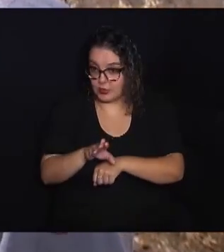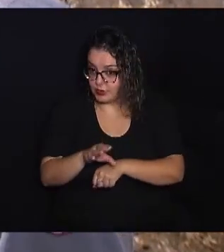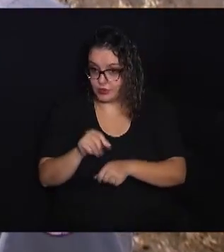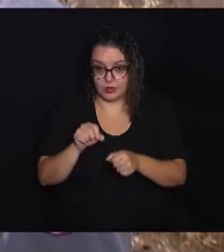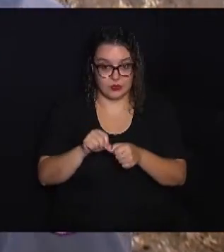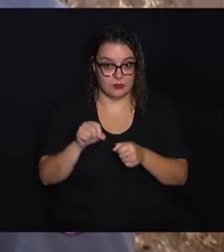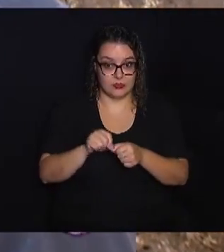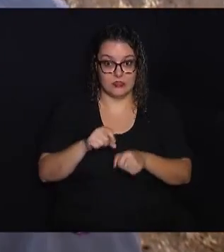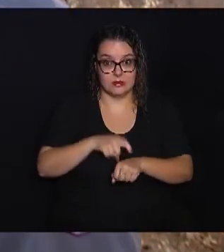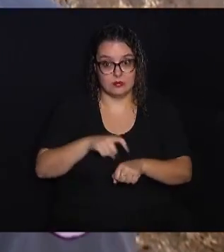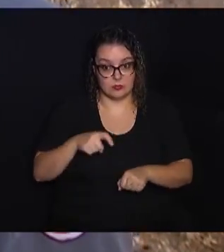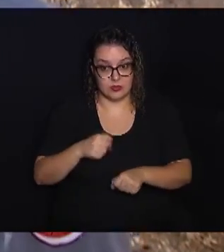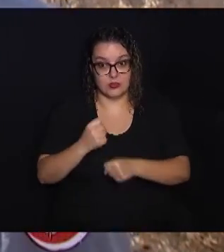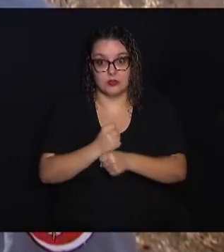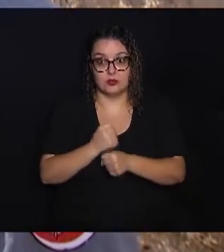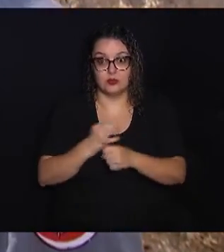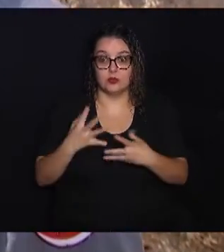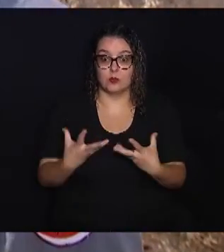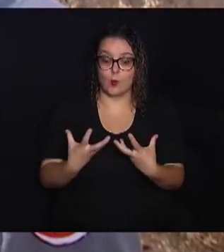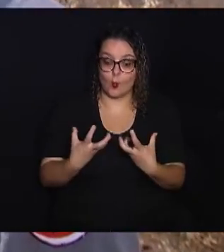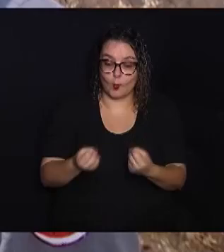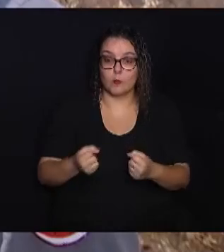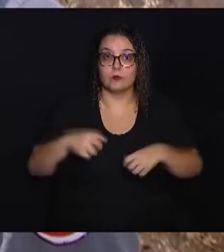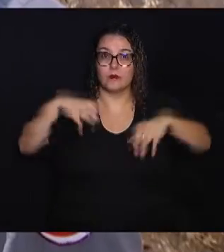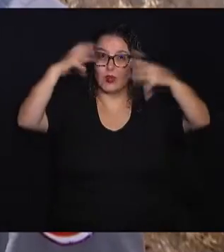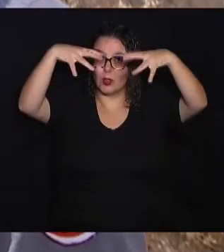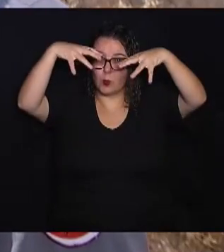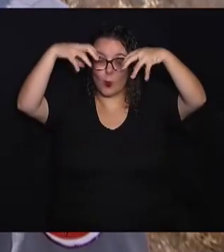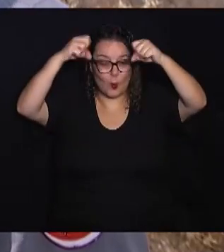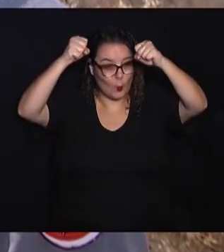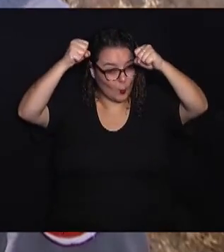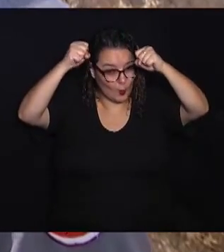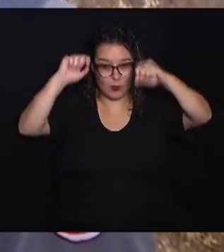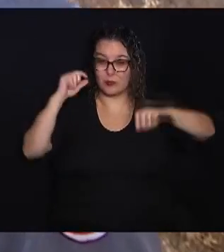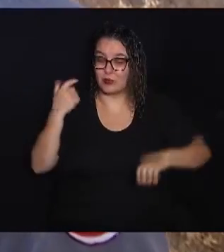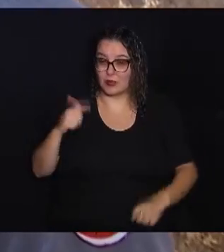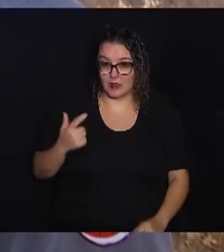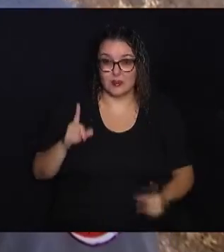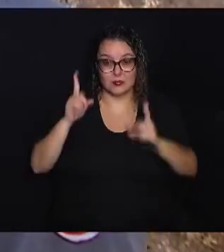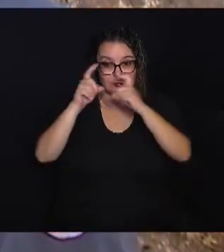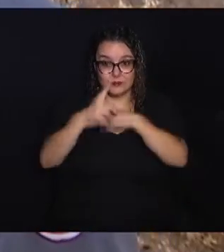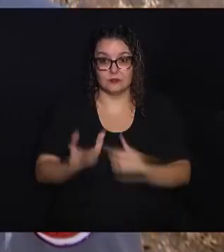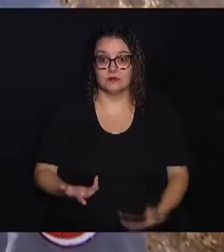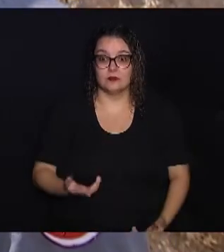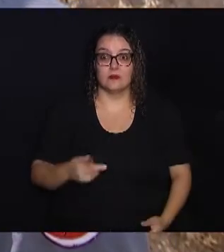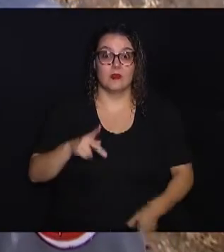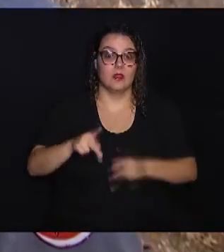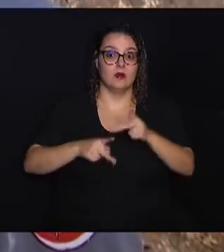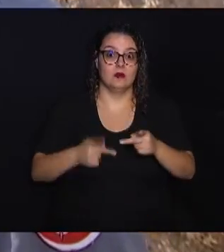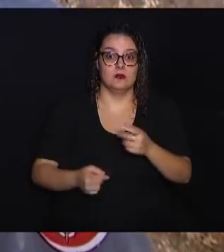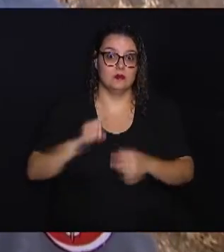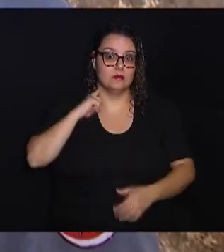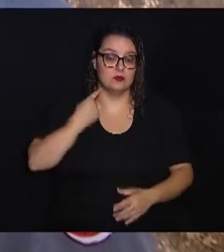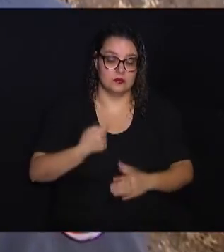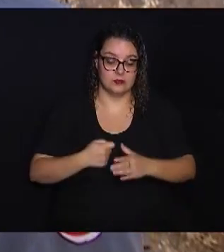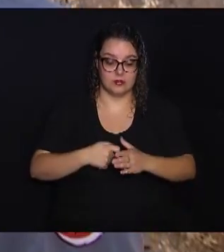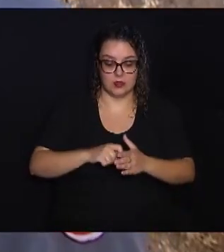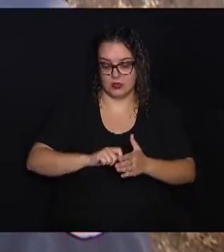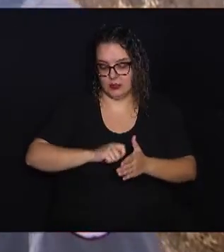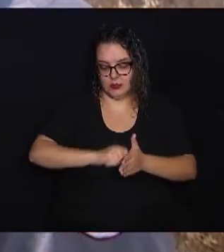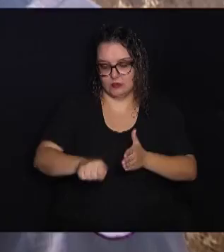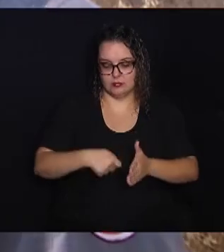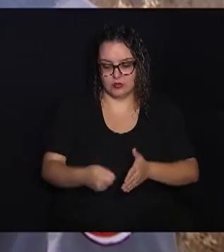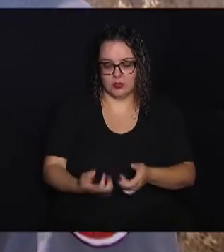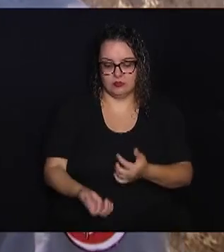faça nessa época do ano. Está tudo muito seco, a estiagem ela está intensa, está complicada, né? Mas algum popular vai queimar algum lixo, queimar